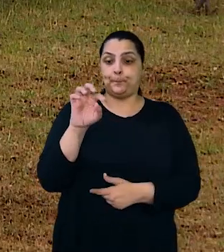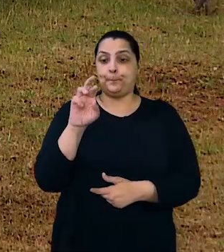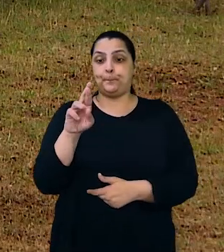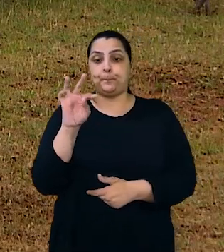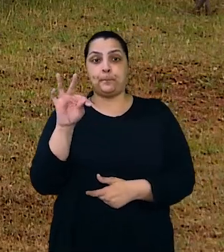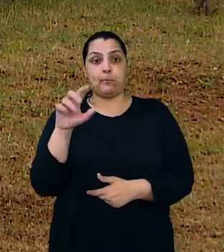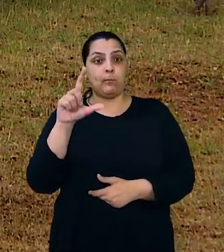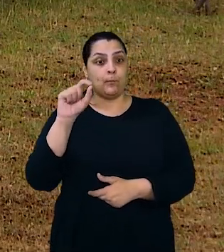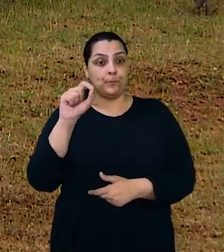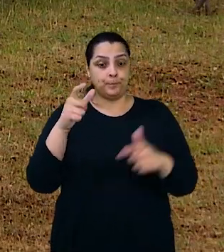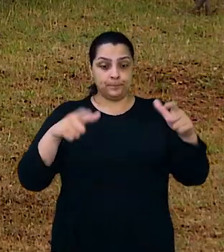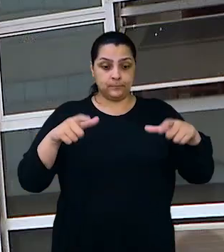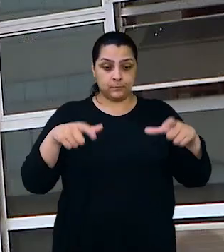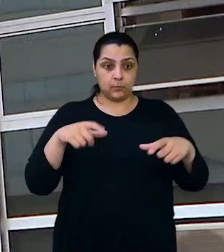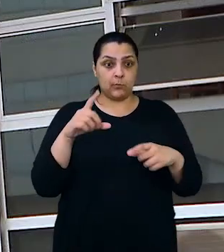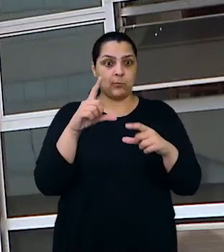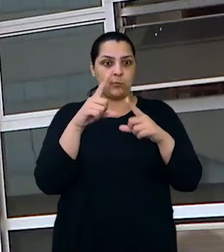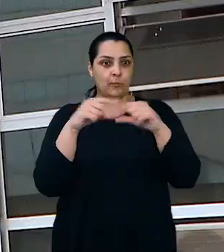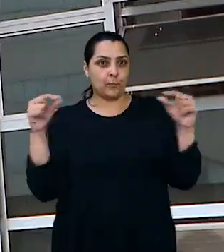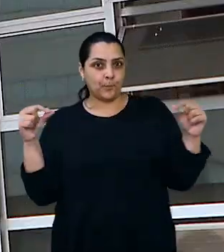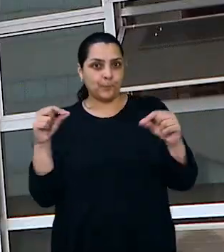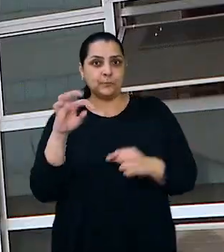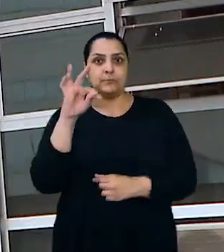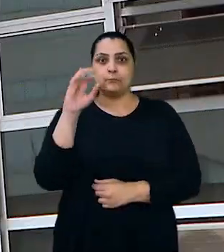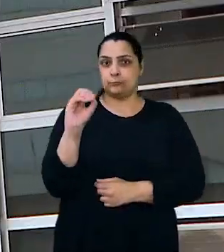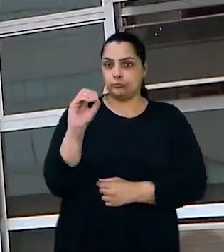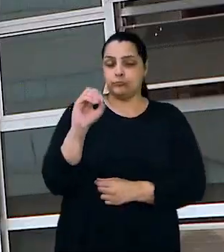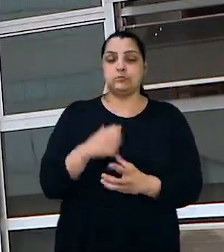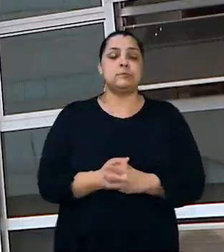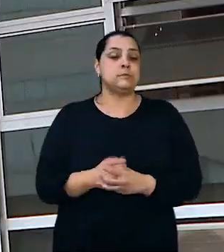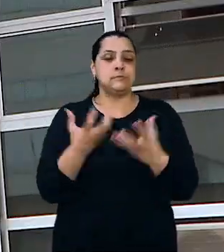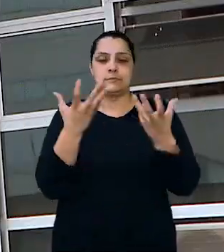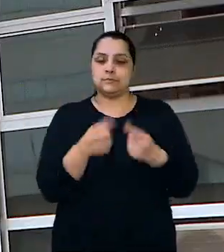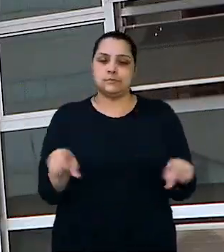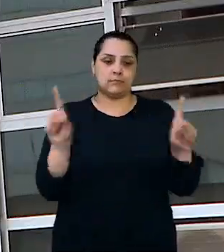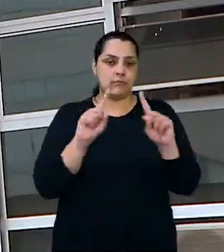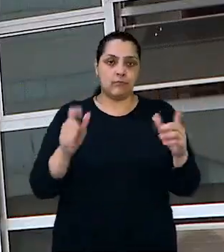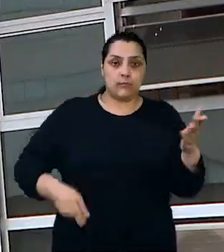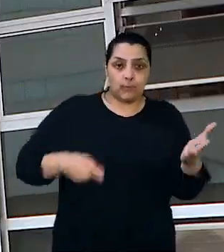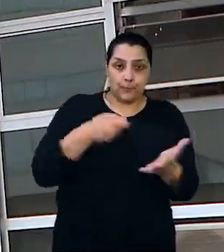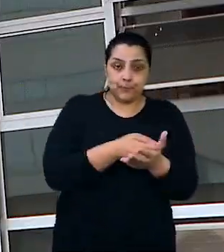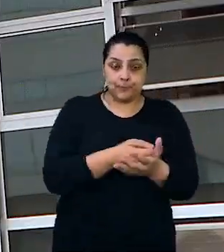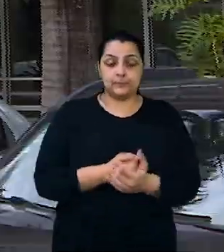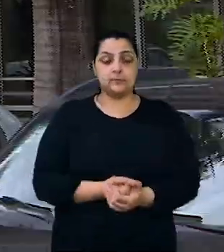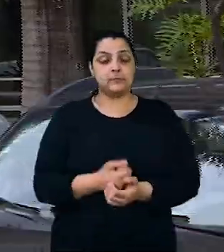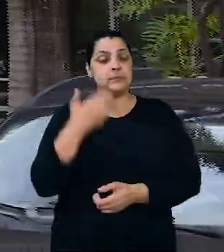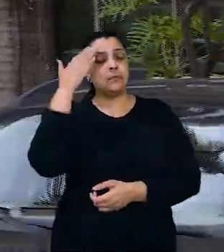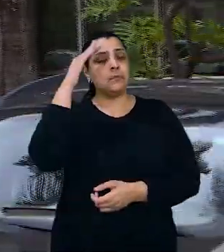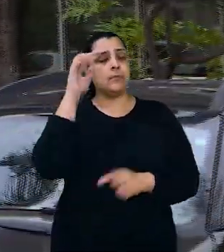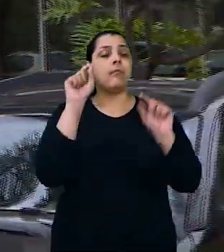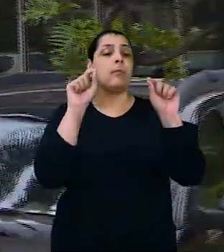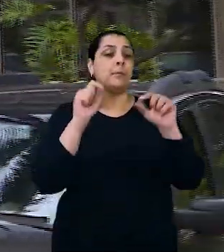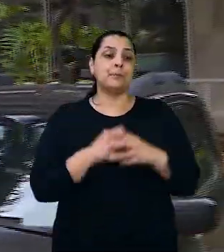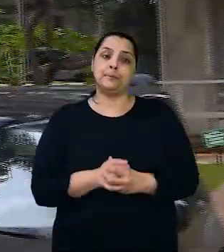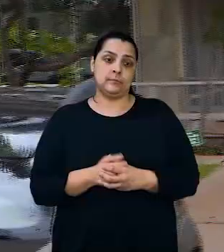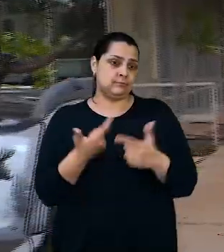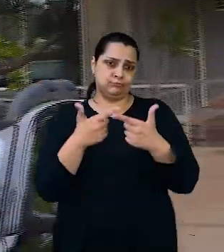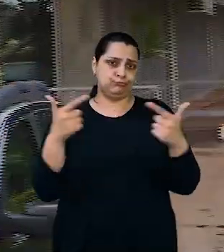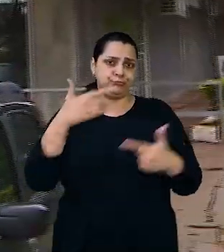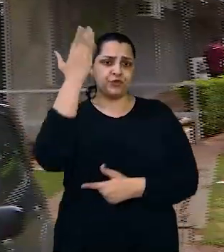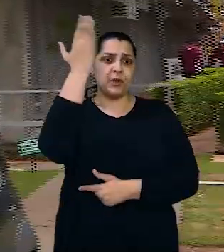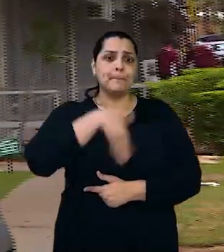10ª Região, que abrange o Distrito Federal e o Tocantins, negaram o ressarcimento. O entendimento foi que não havia